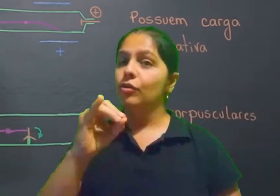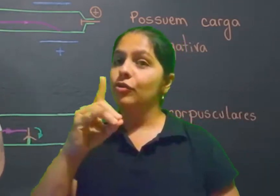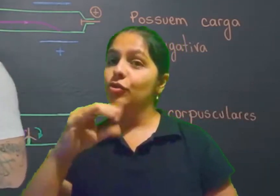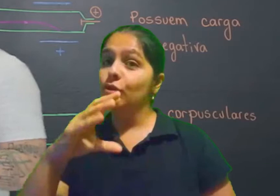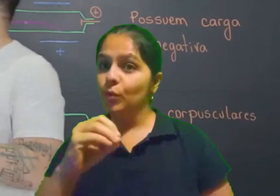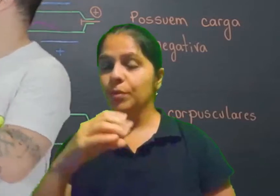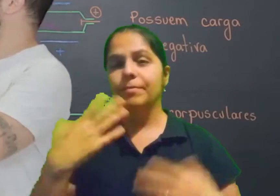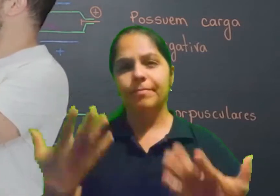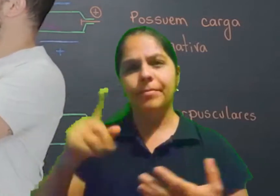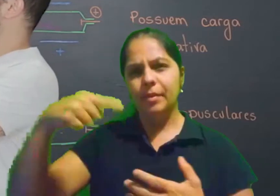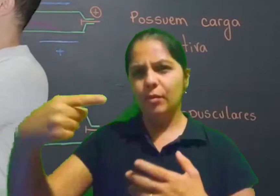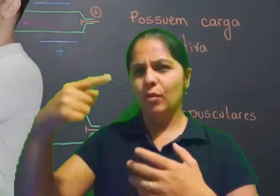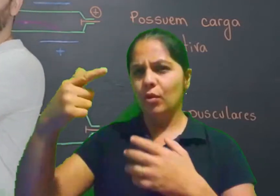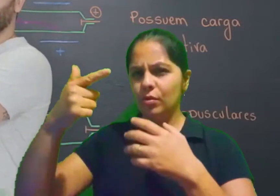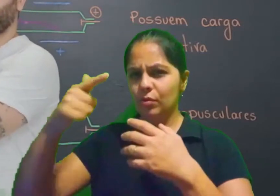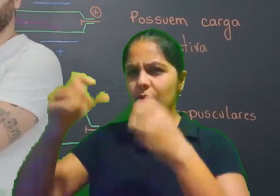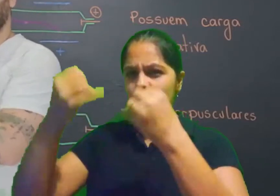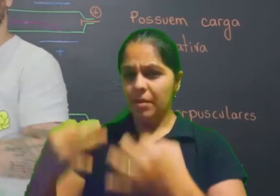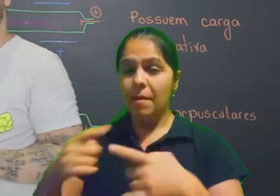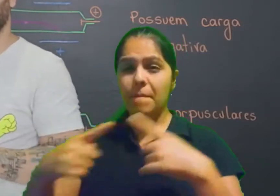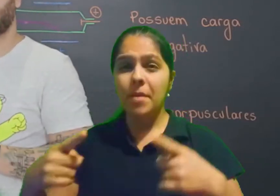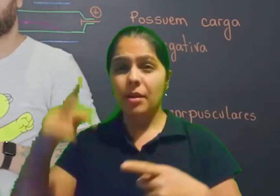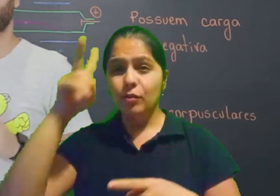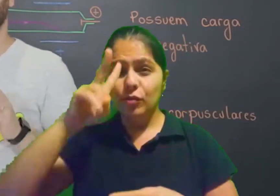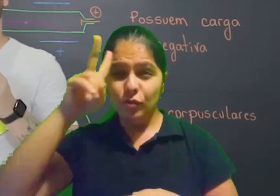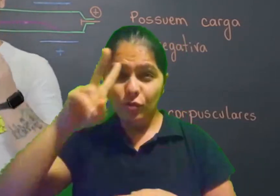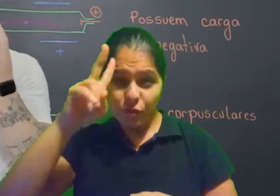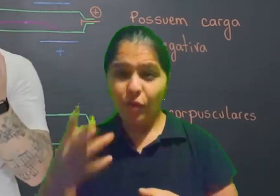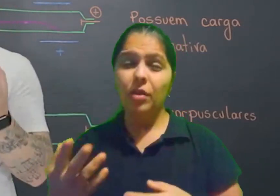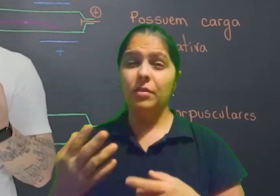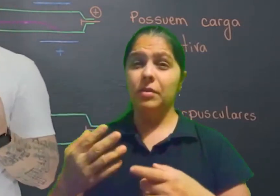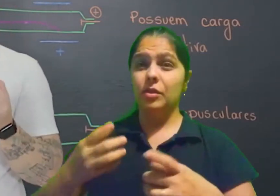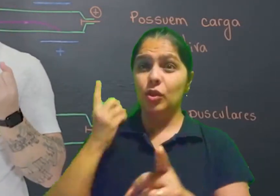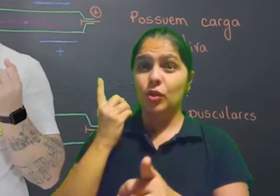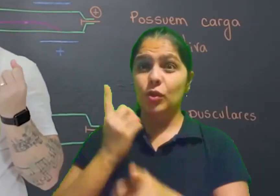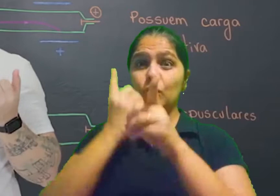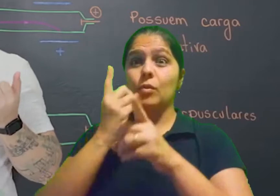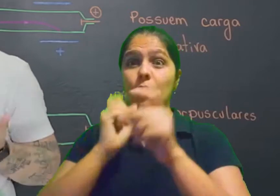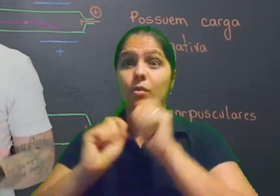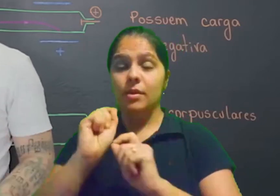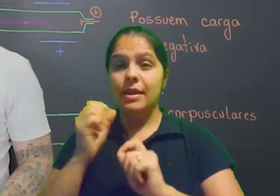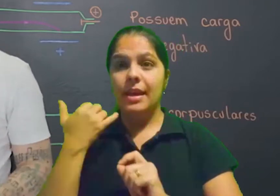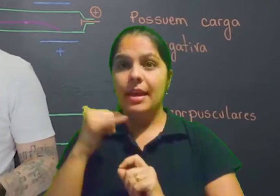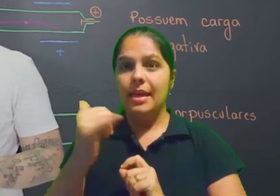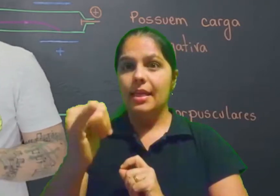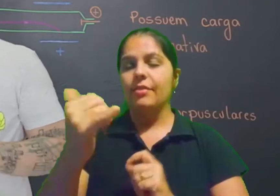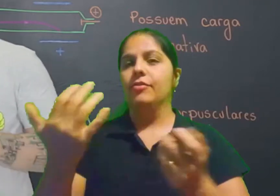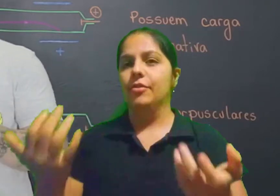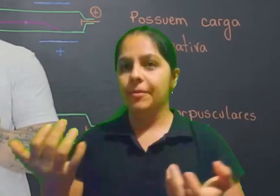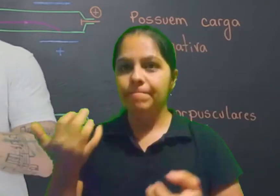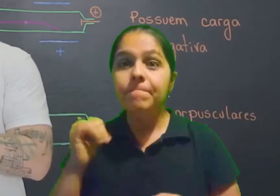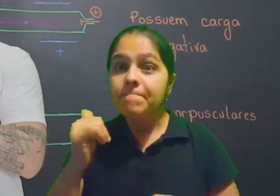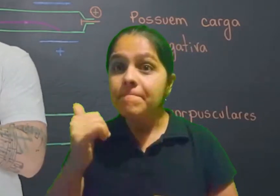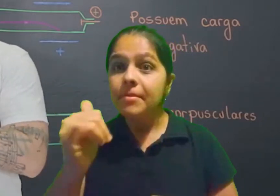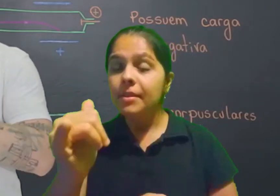O negócio é que, em um contexto histórico da época, estava sendo descoberto a energia elétrica. A